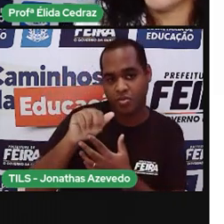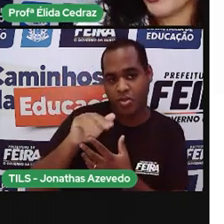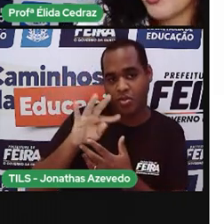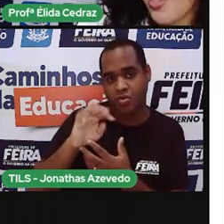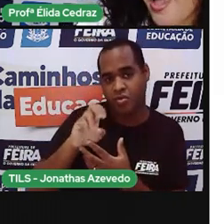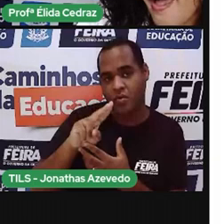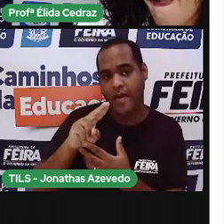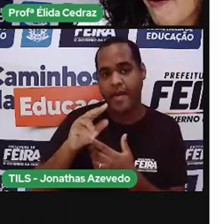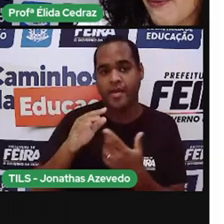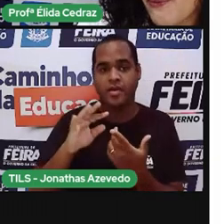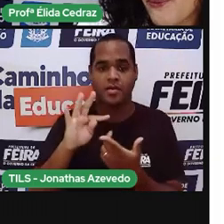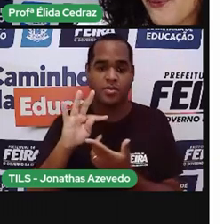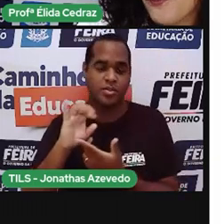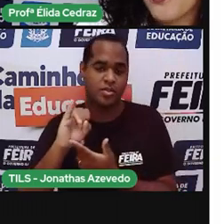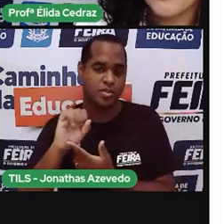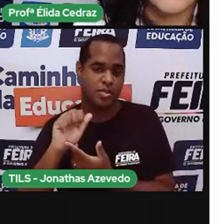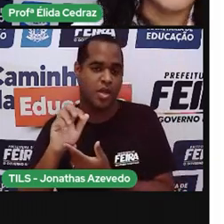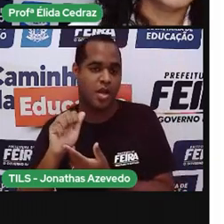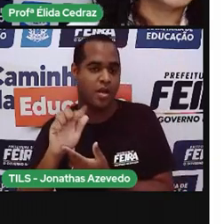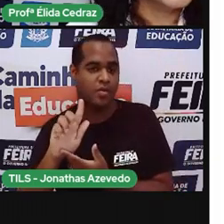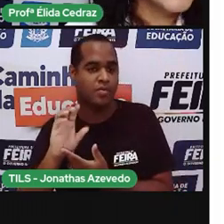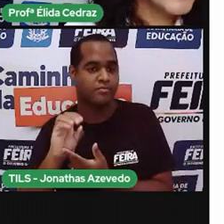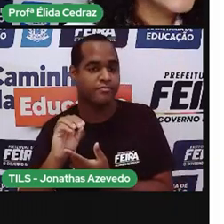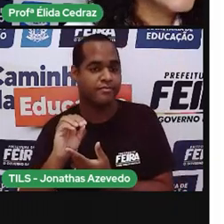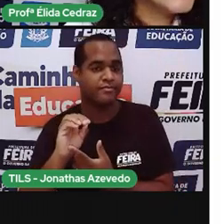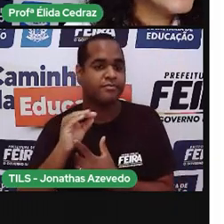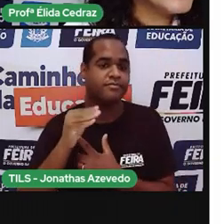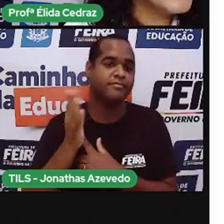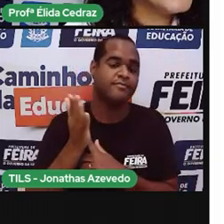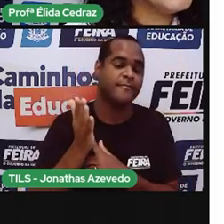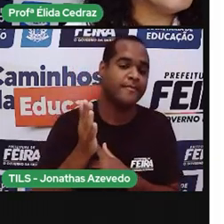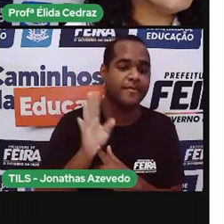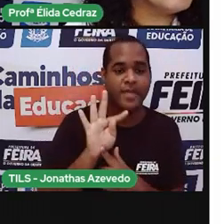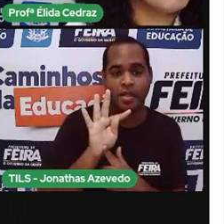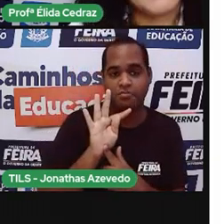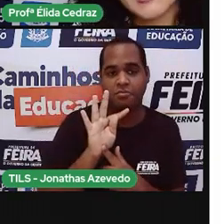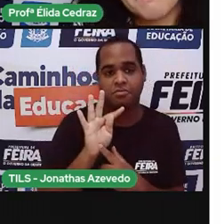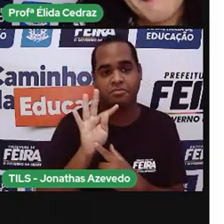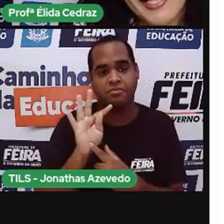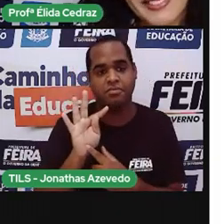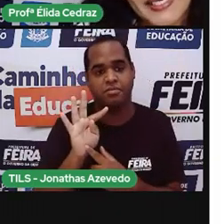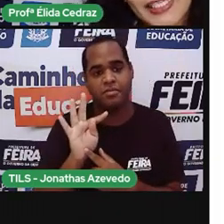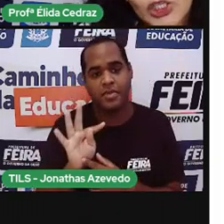de Tiago, T de